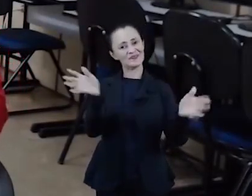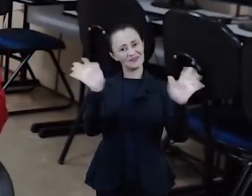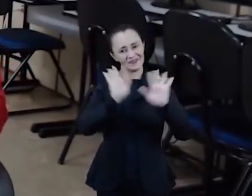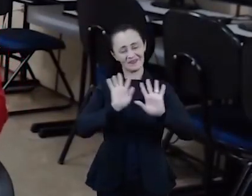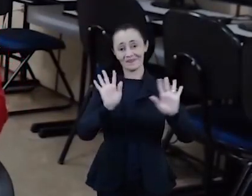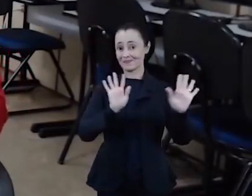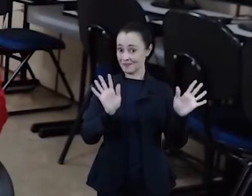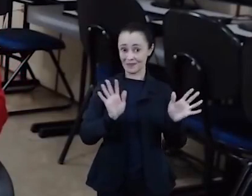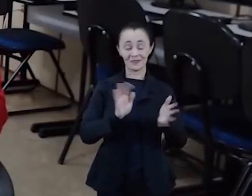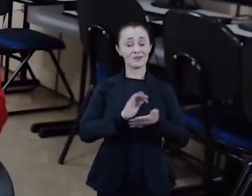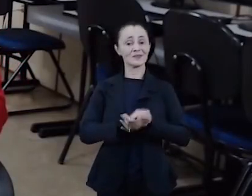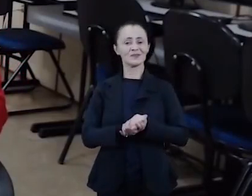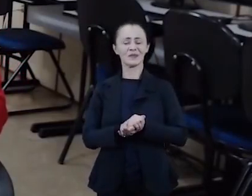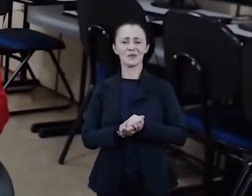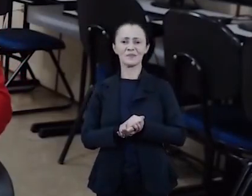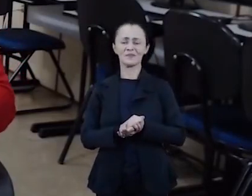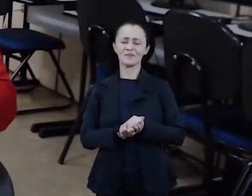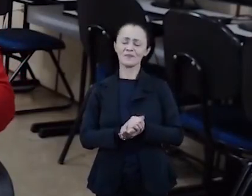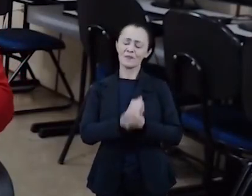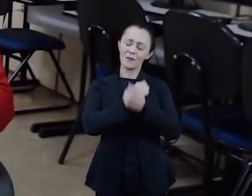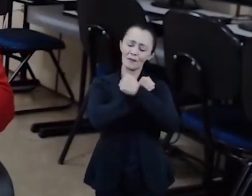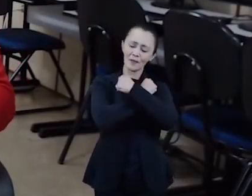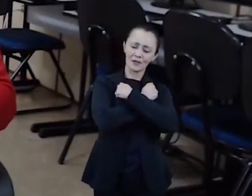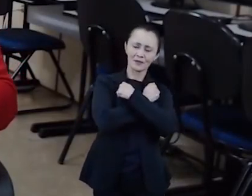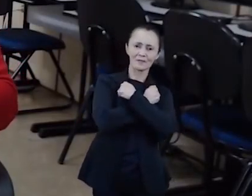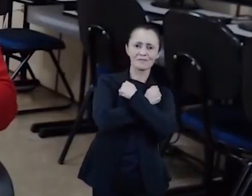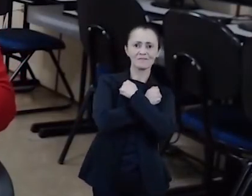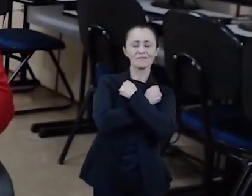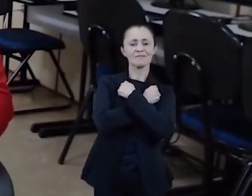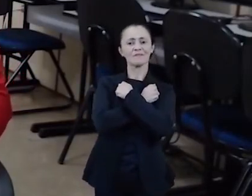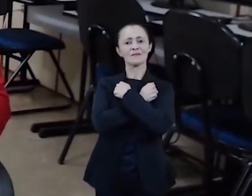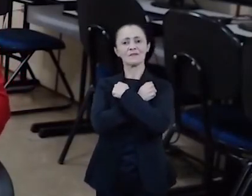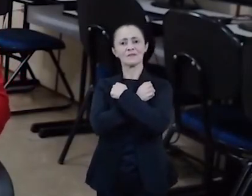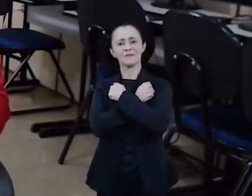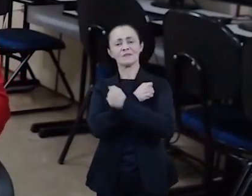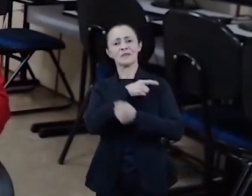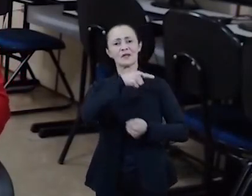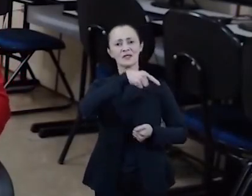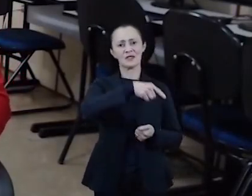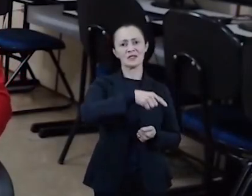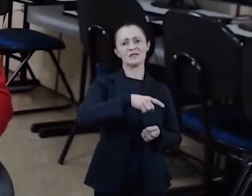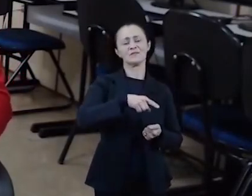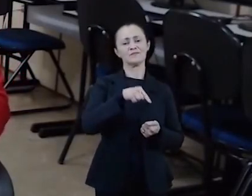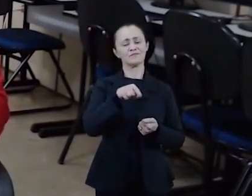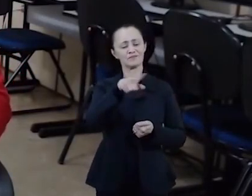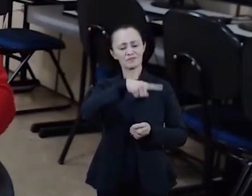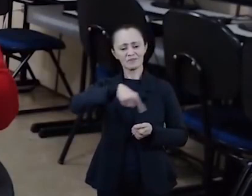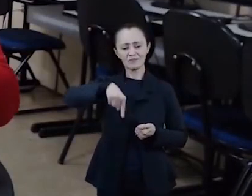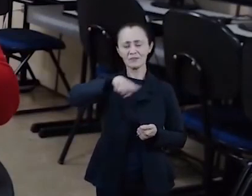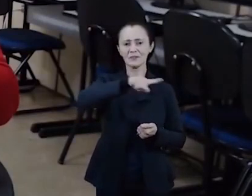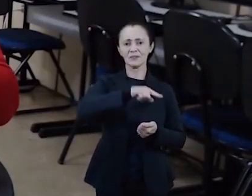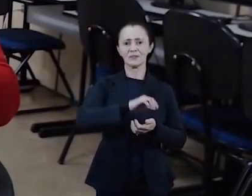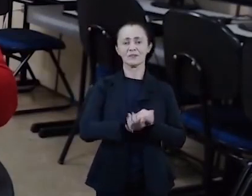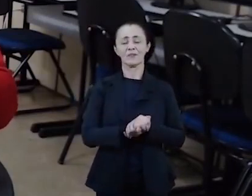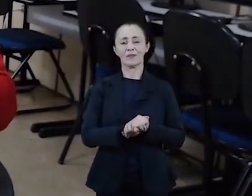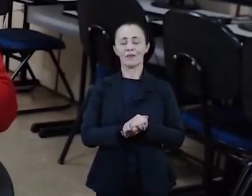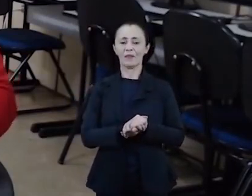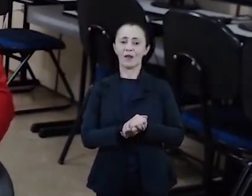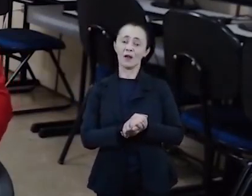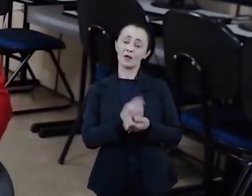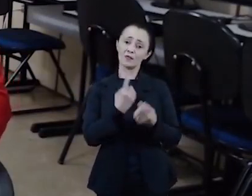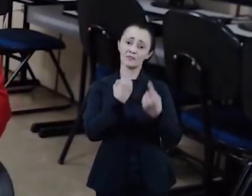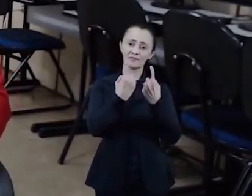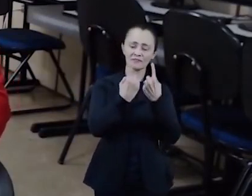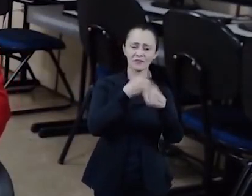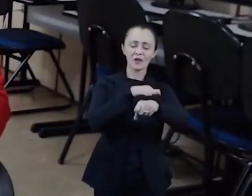Eu estendo aqui um enorme abraço a vocês por meio da Divisão de Educação e Diversidade e espero que esse diálogo que nós